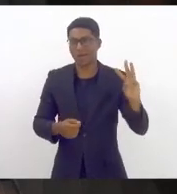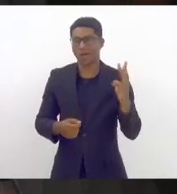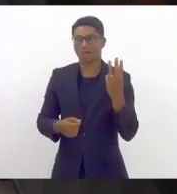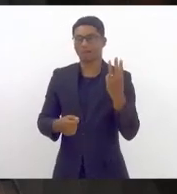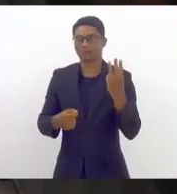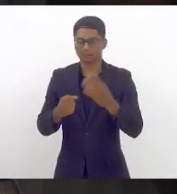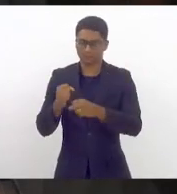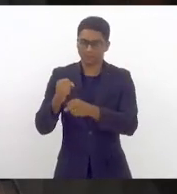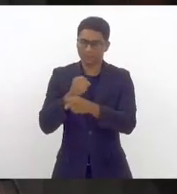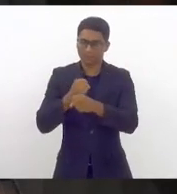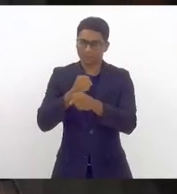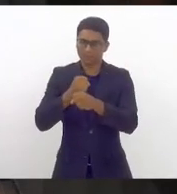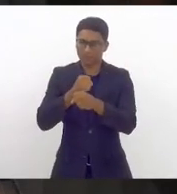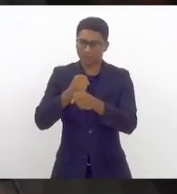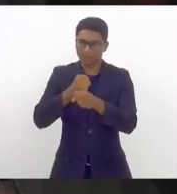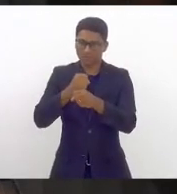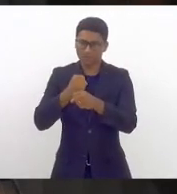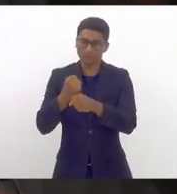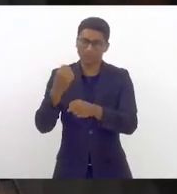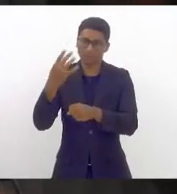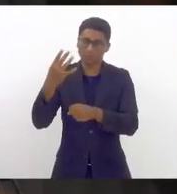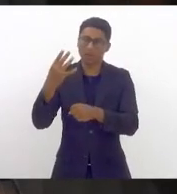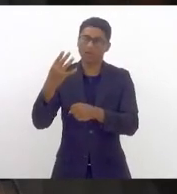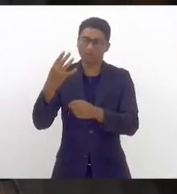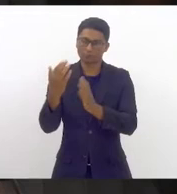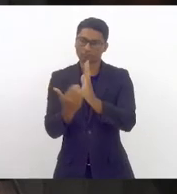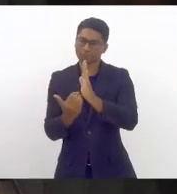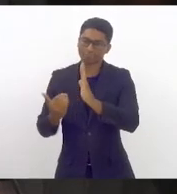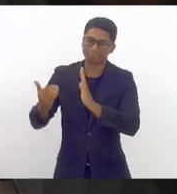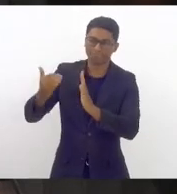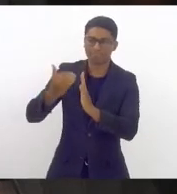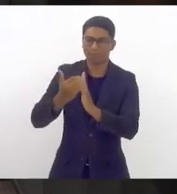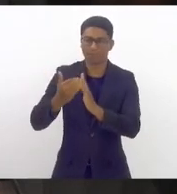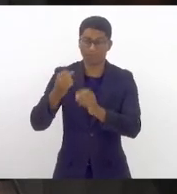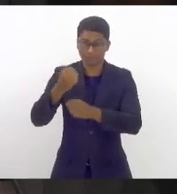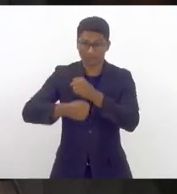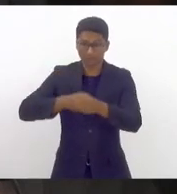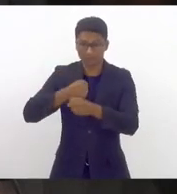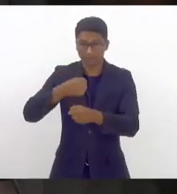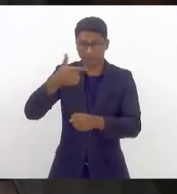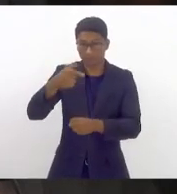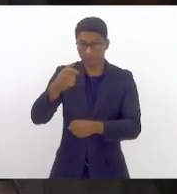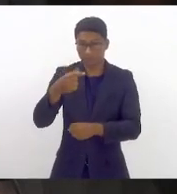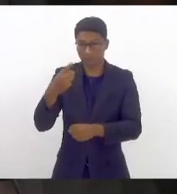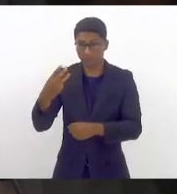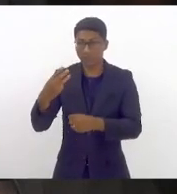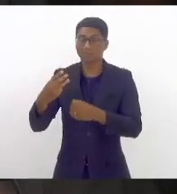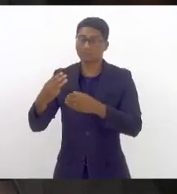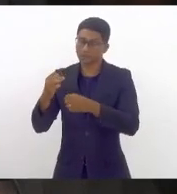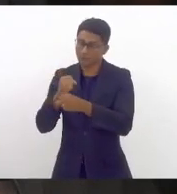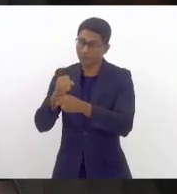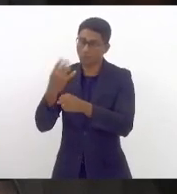de 2023 quando tiverem início os novos mandatos